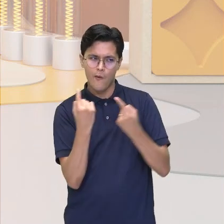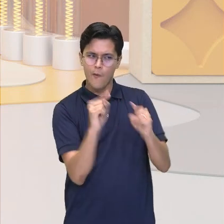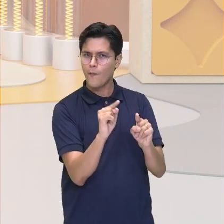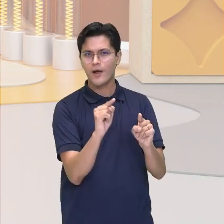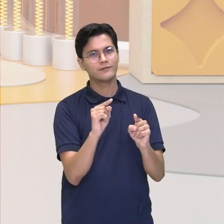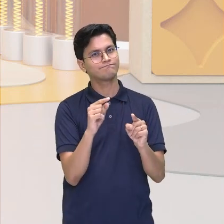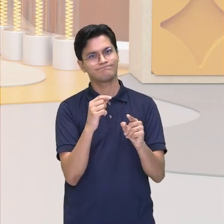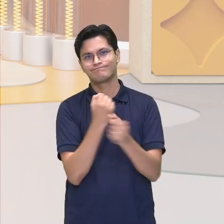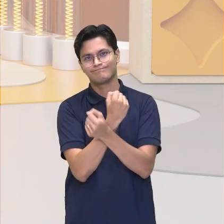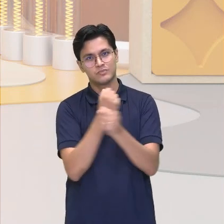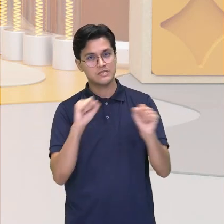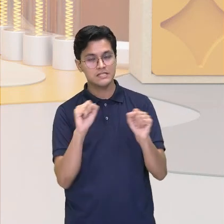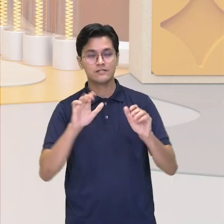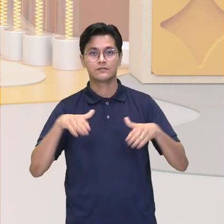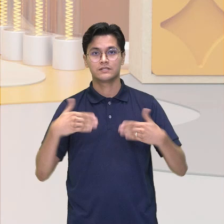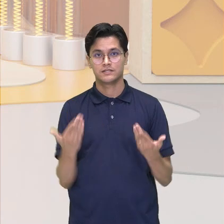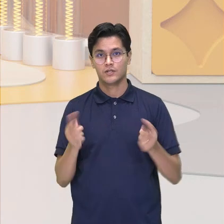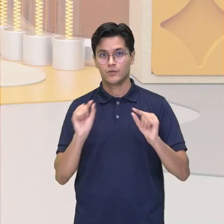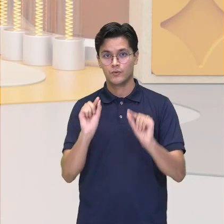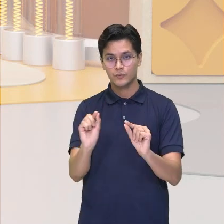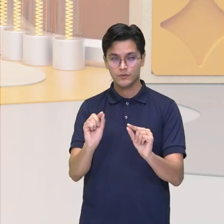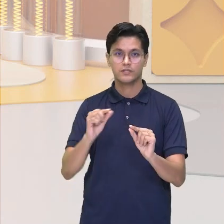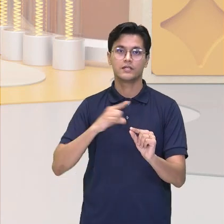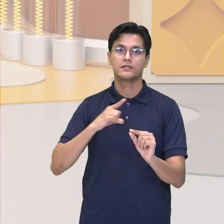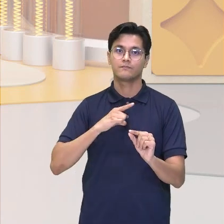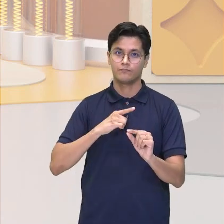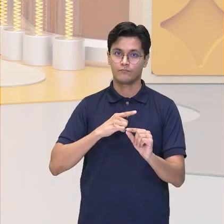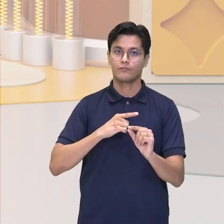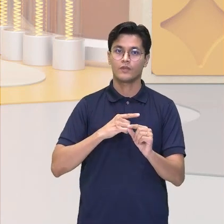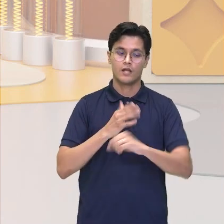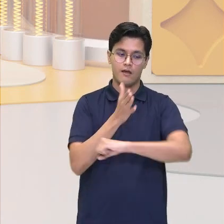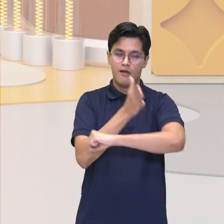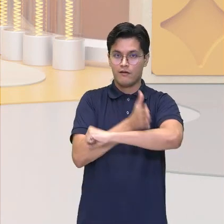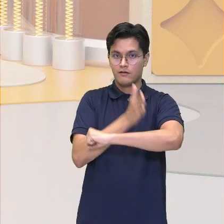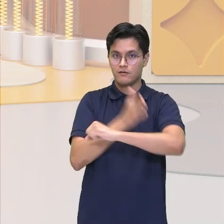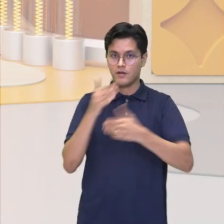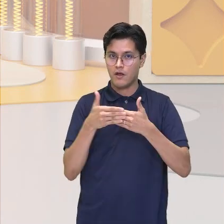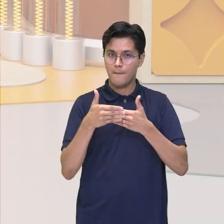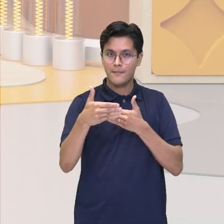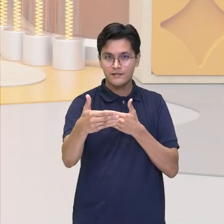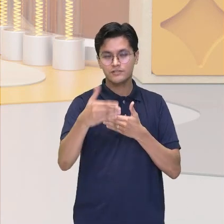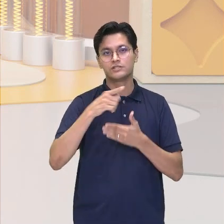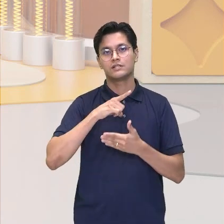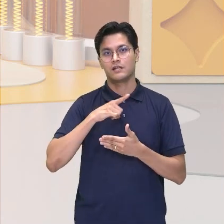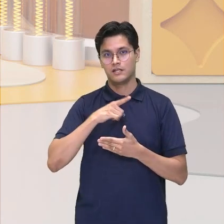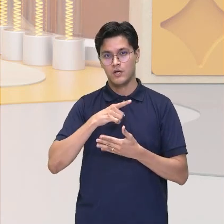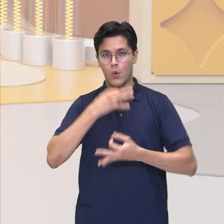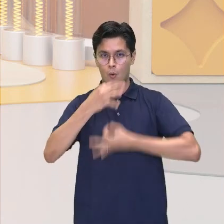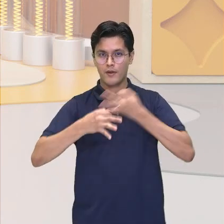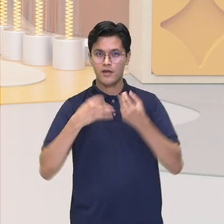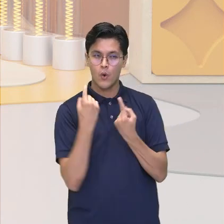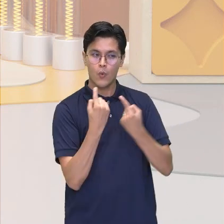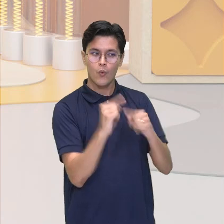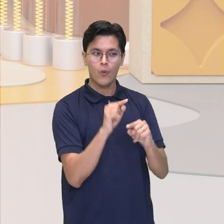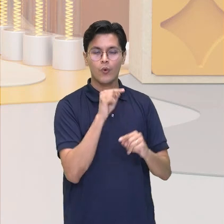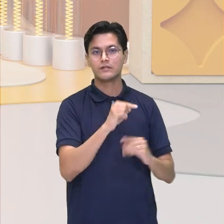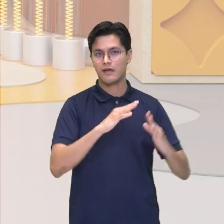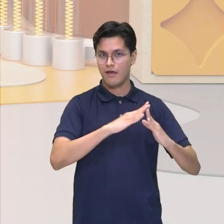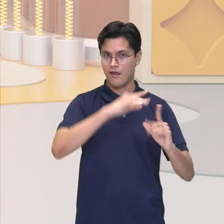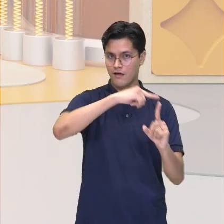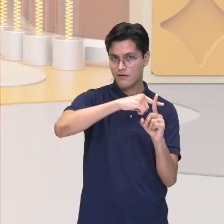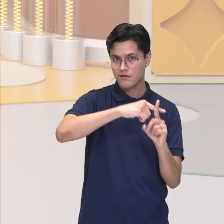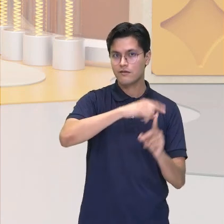Média vai ser contestada a tal ponto que ela vai sentir ali um certo desequilíbrio de